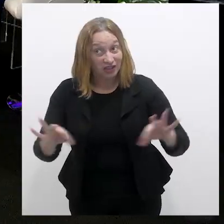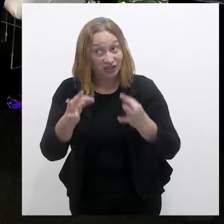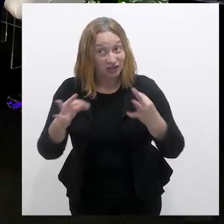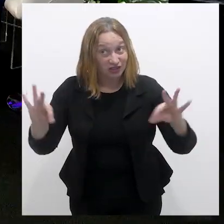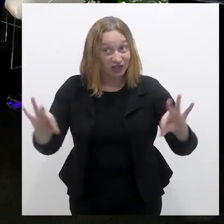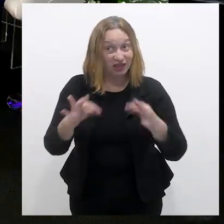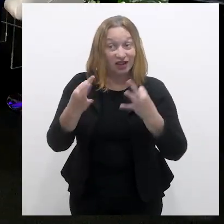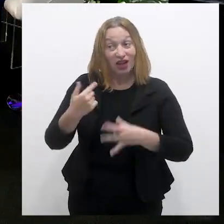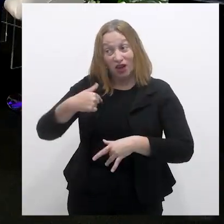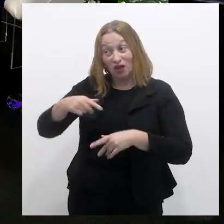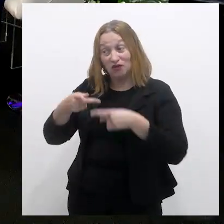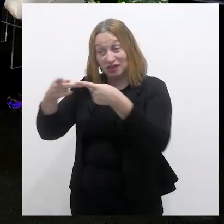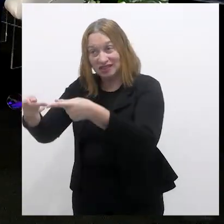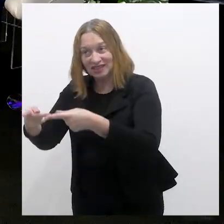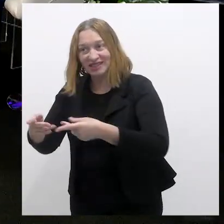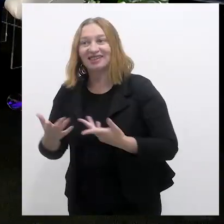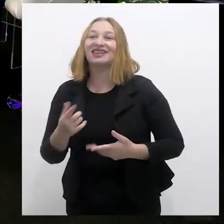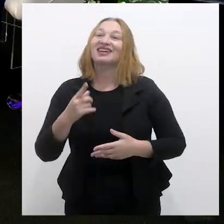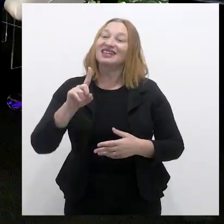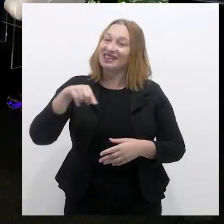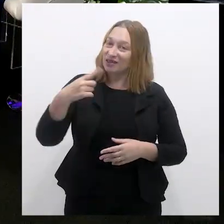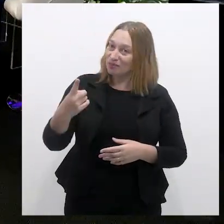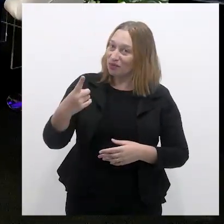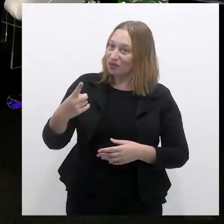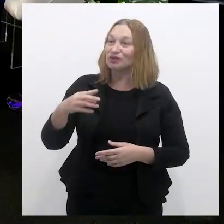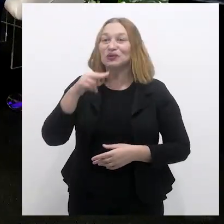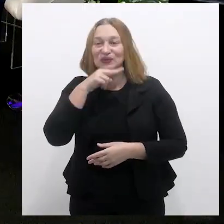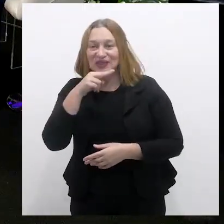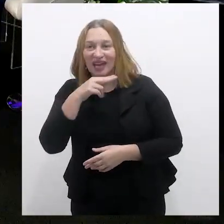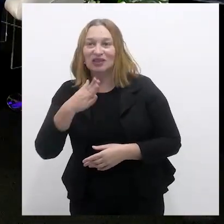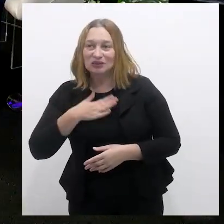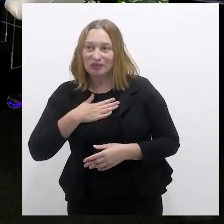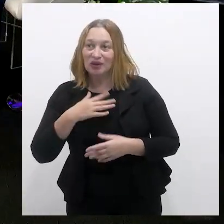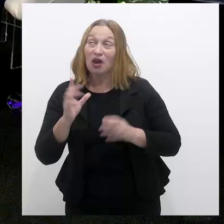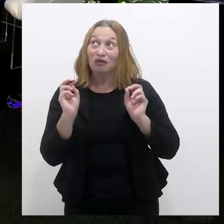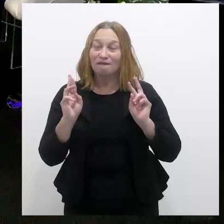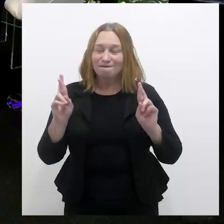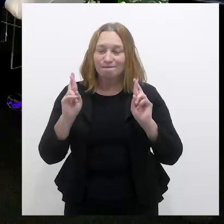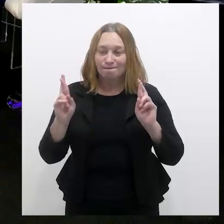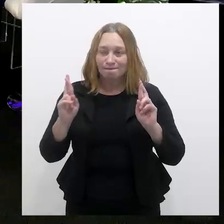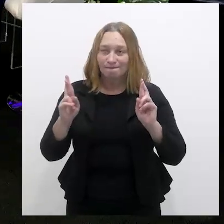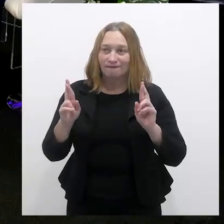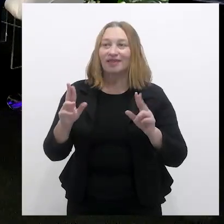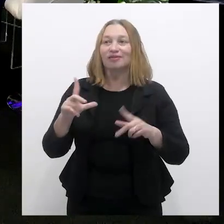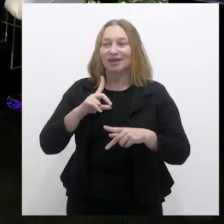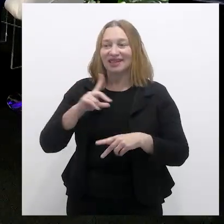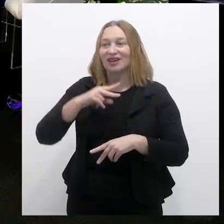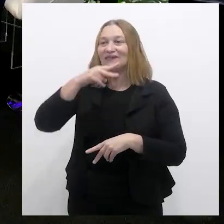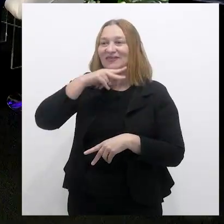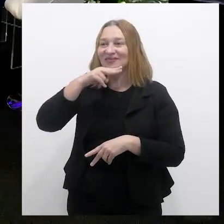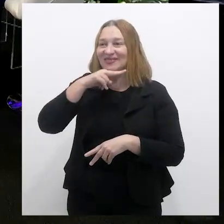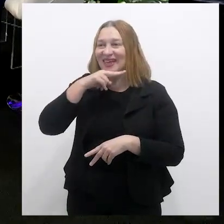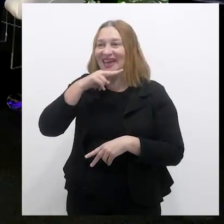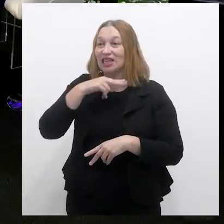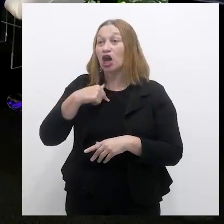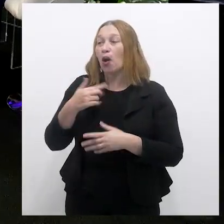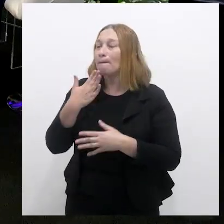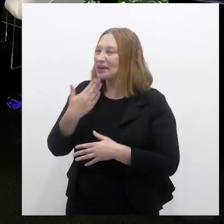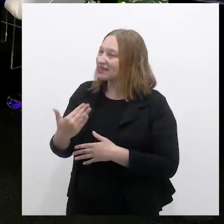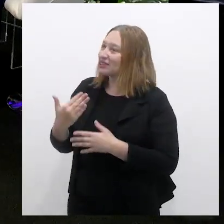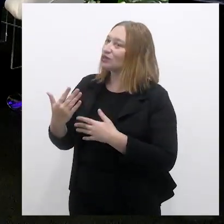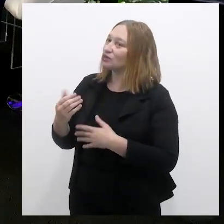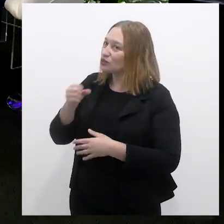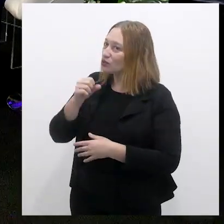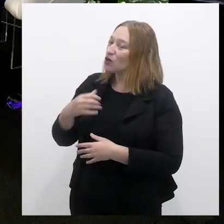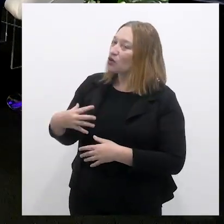orquestra. Daqui a pouco ele vai levar os filhos dele lá. Não, mas agora é isso, daqui a pouco eu vou levar os filhos, vou levar meus netos. Aliás, estou torcendo por um, viu? O mais velho eu vivo aqui na